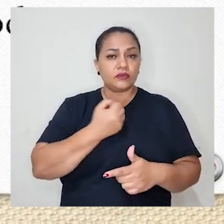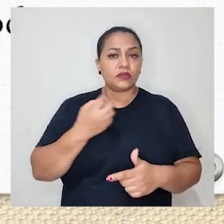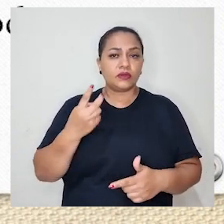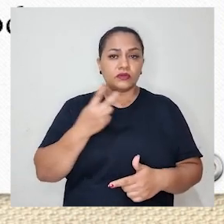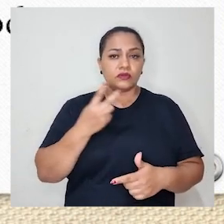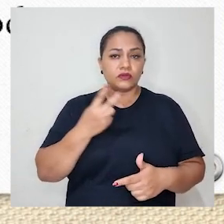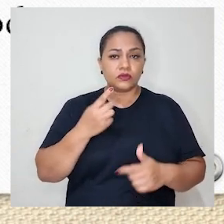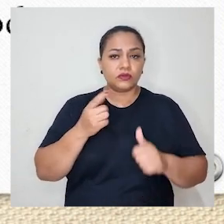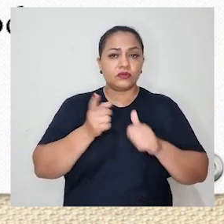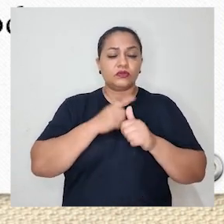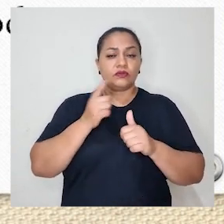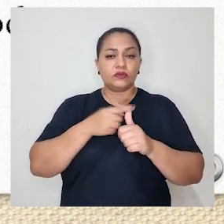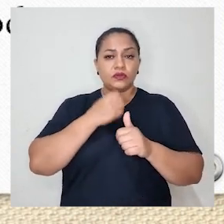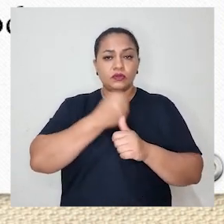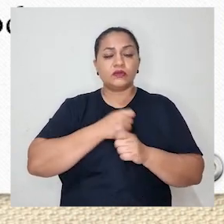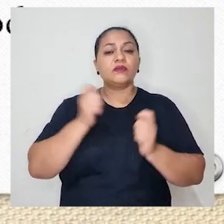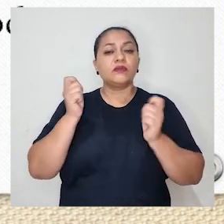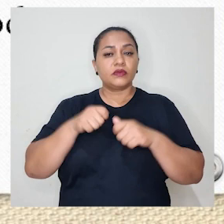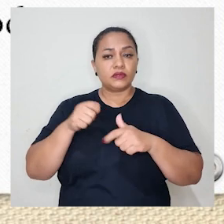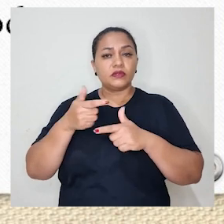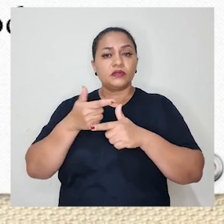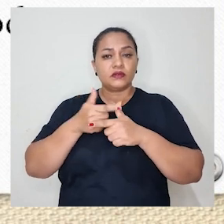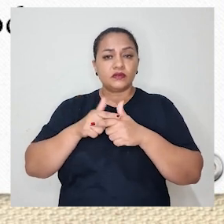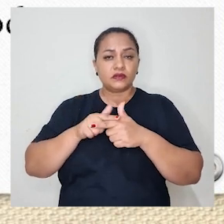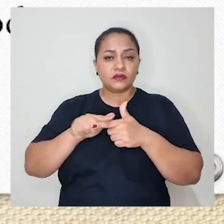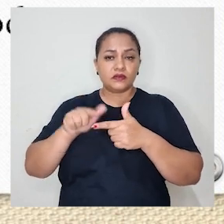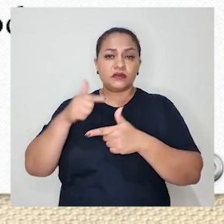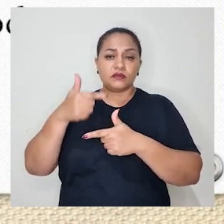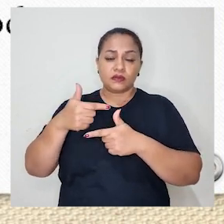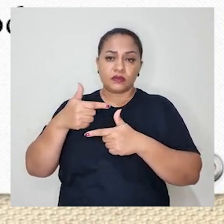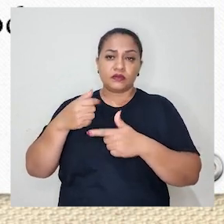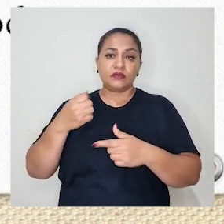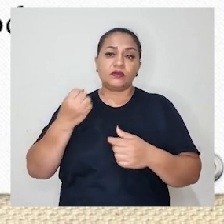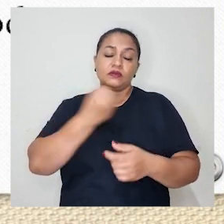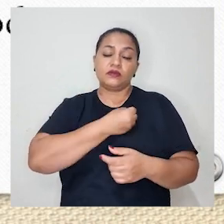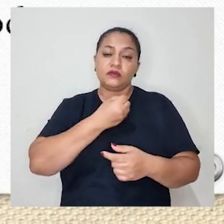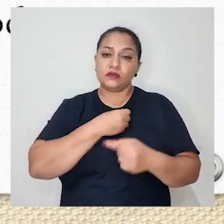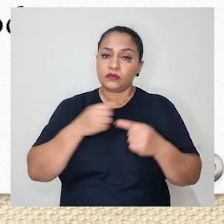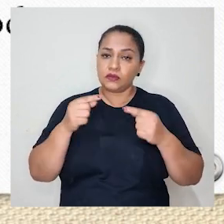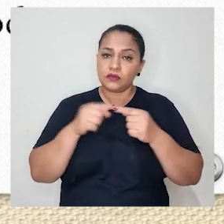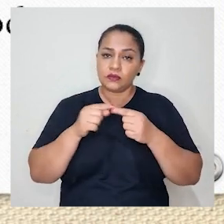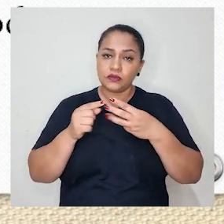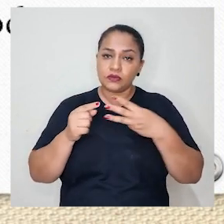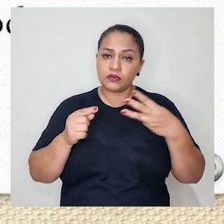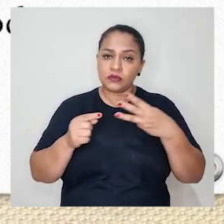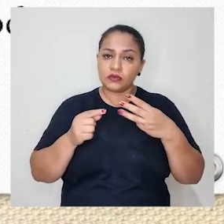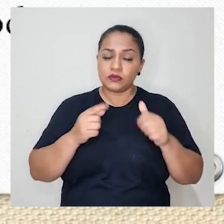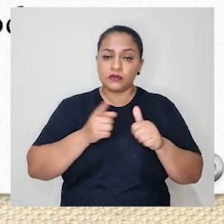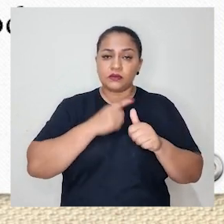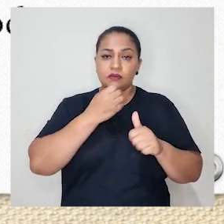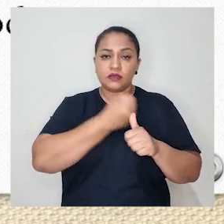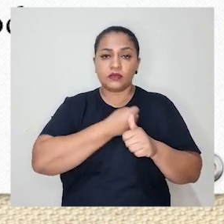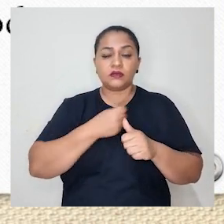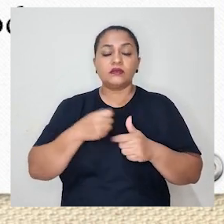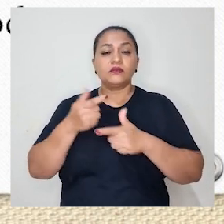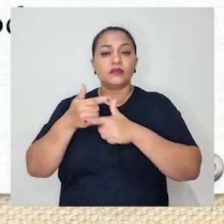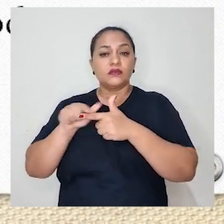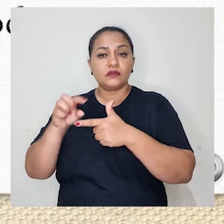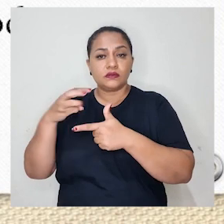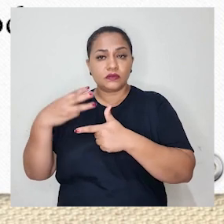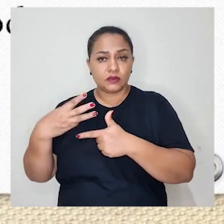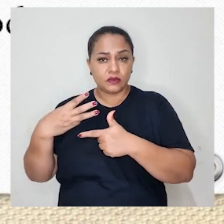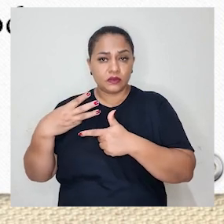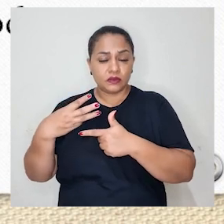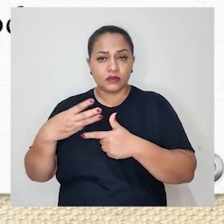formado pelos 2 primeiros algarismos seja divisível por 2, o número formado pelos 3 primeiros algarismos seja divisível por